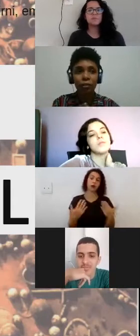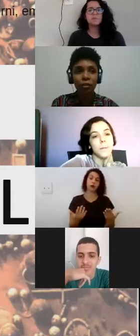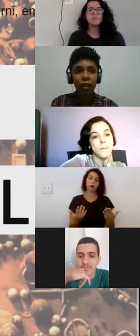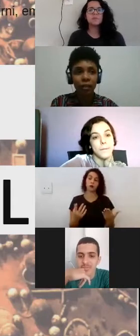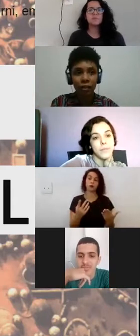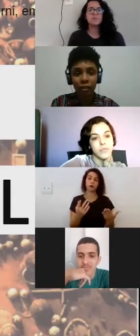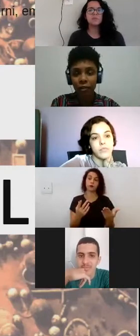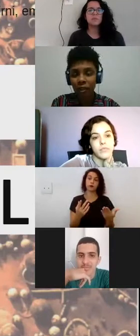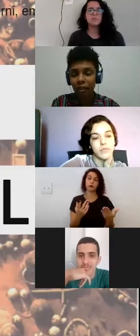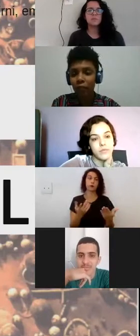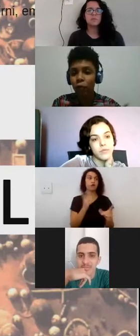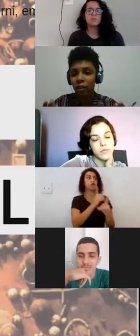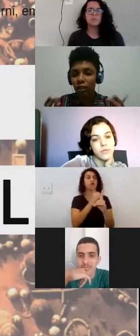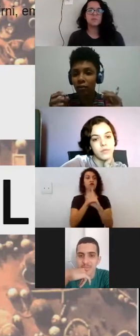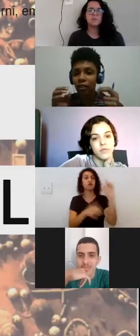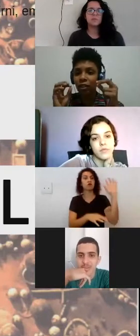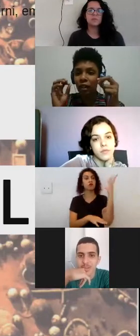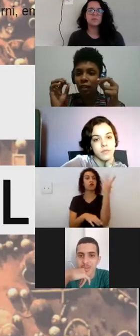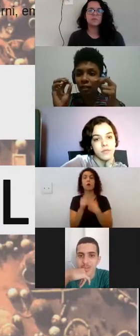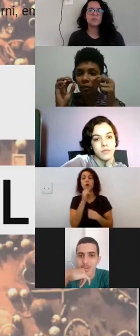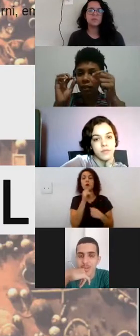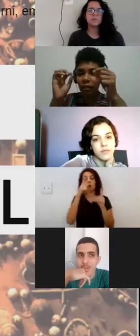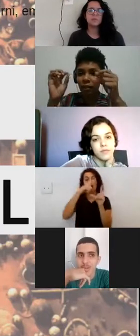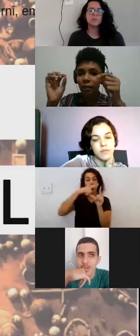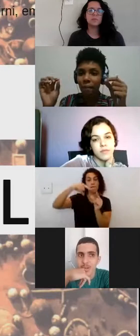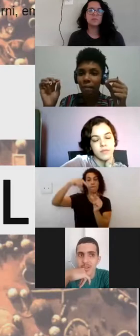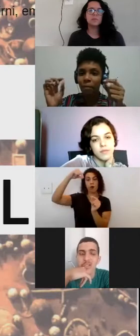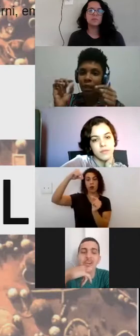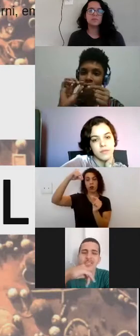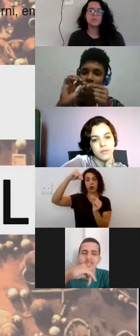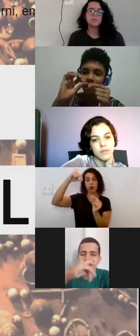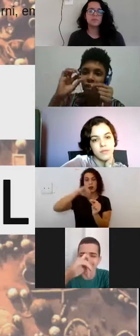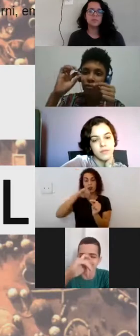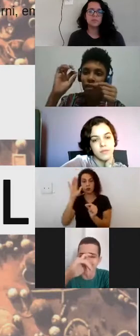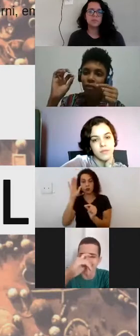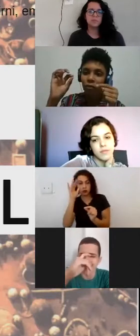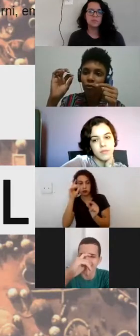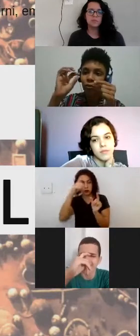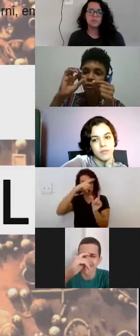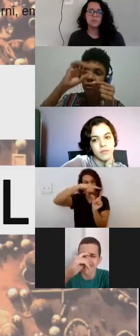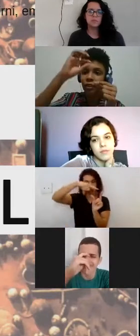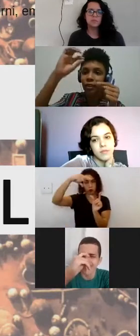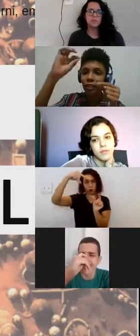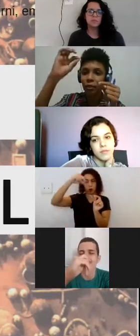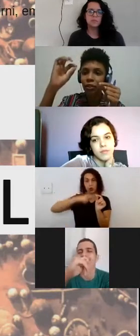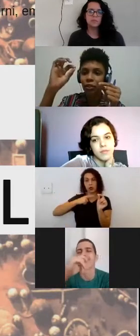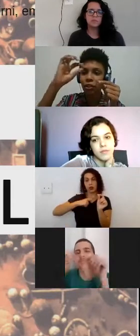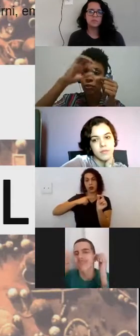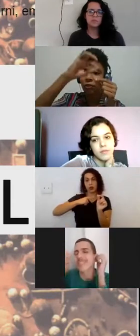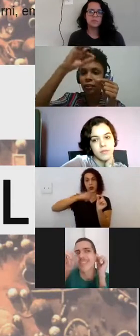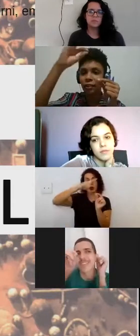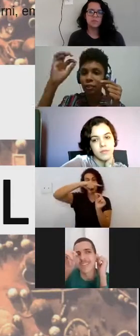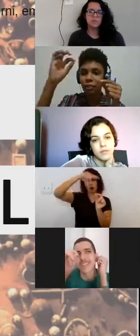a estrutura fractal na natureza as folhas se vocês olharem as plantas ela tem uma determinada estrutura que vai se